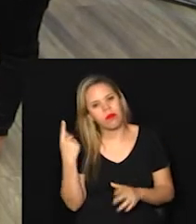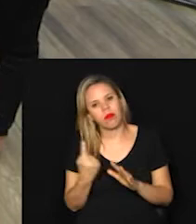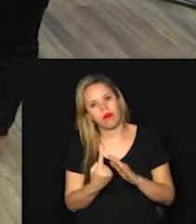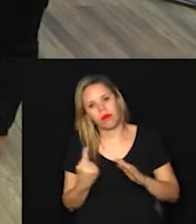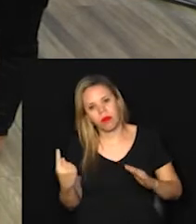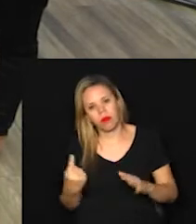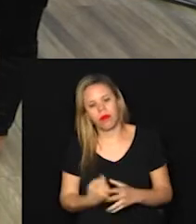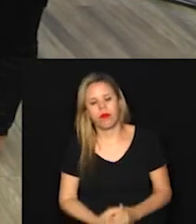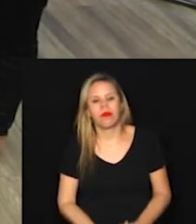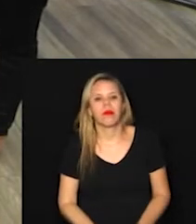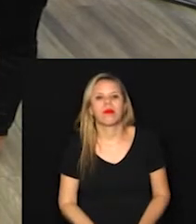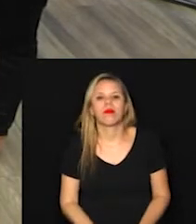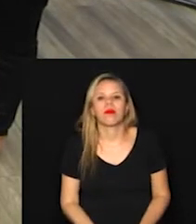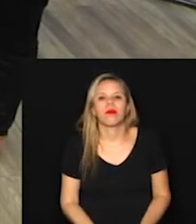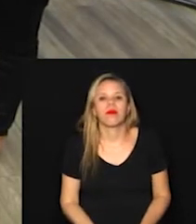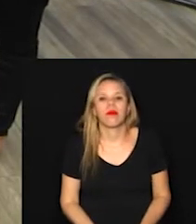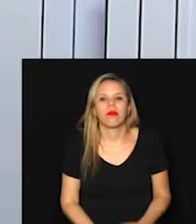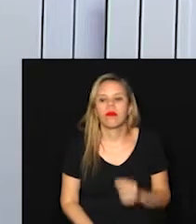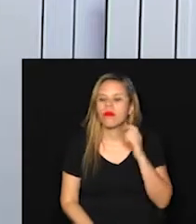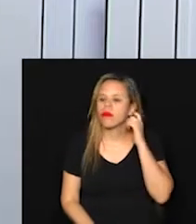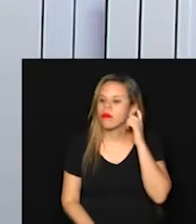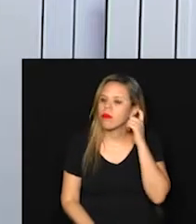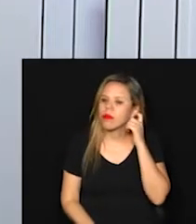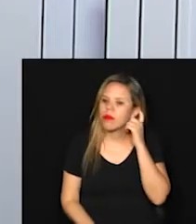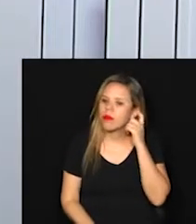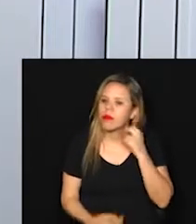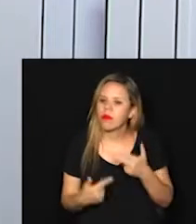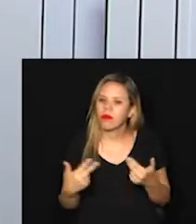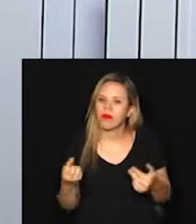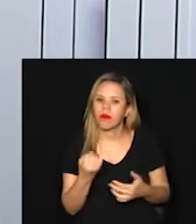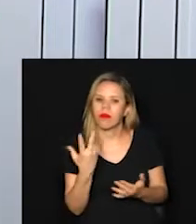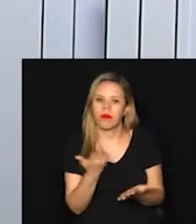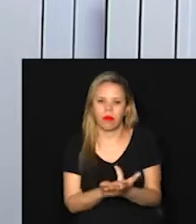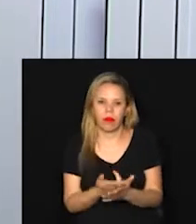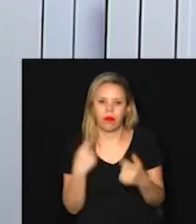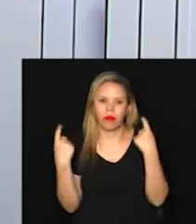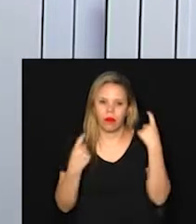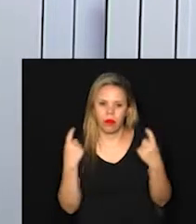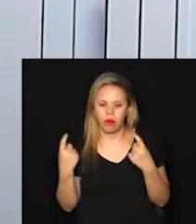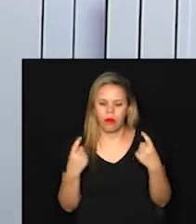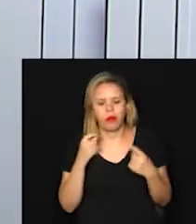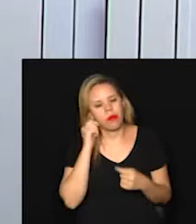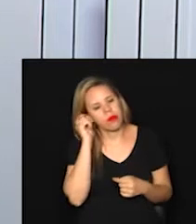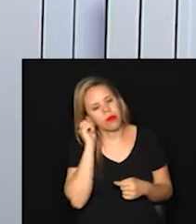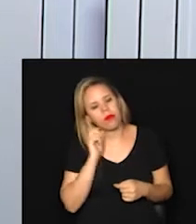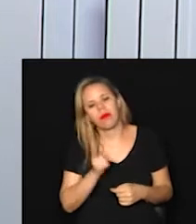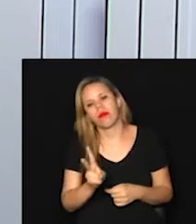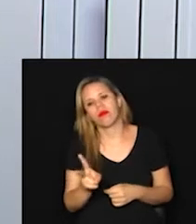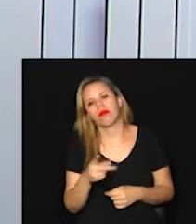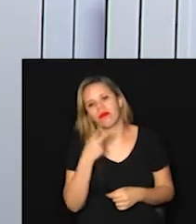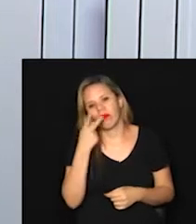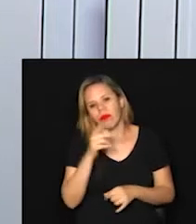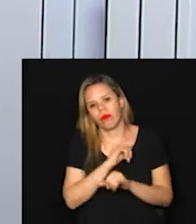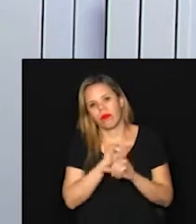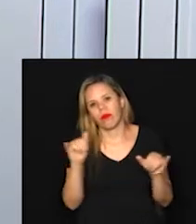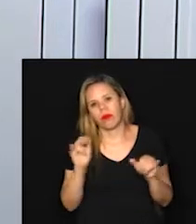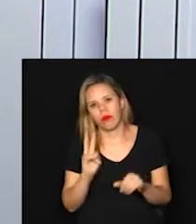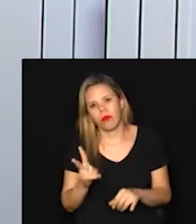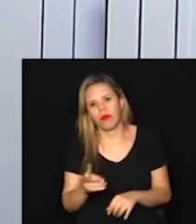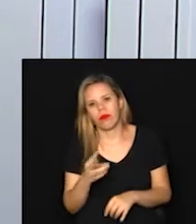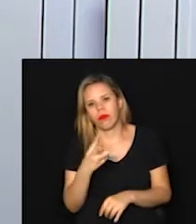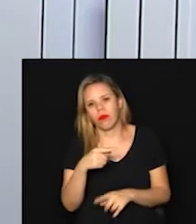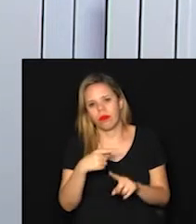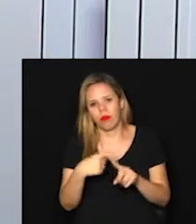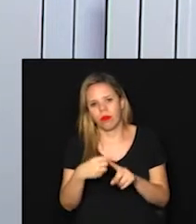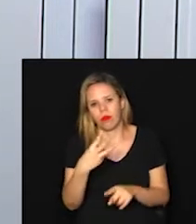isolamento. É algo, em relação aos leitos, também algo que preocupa, né? Que a gente sempre vem falando aqui, sempre mais de